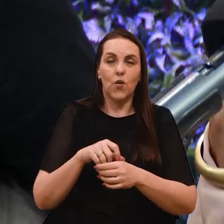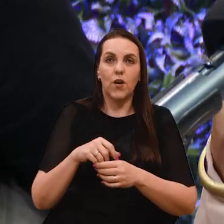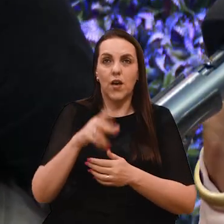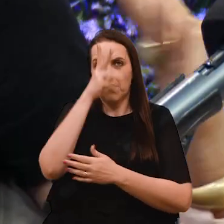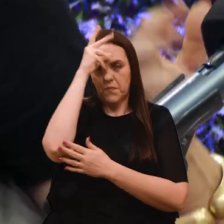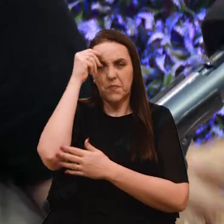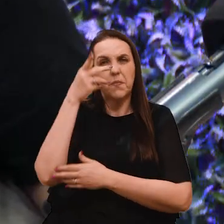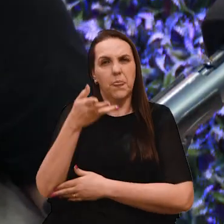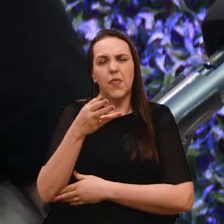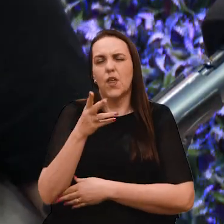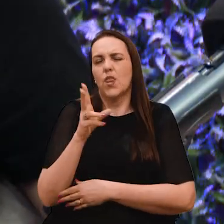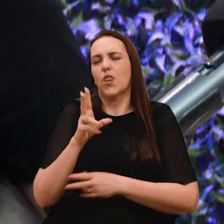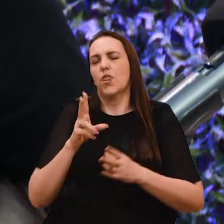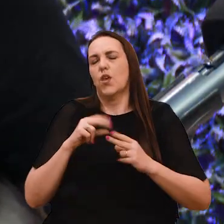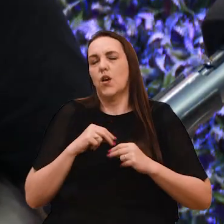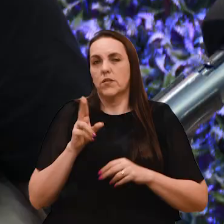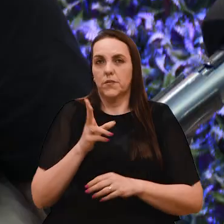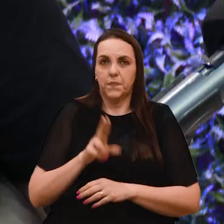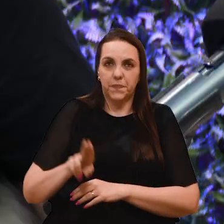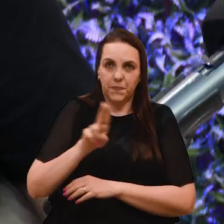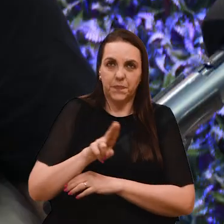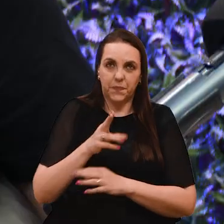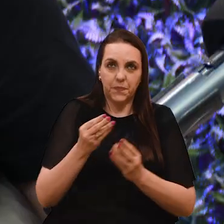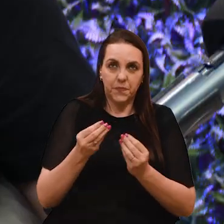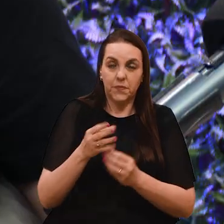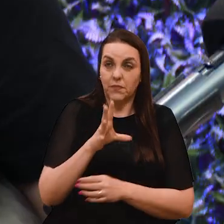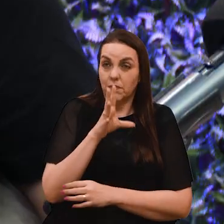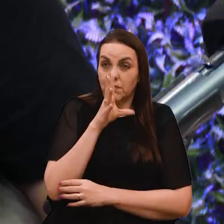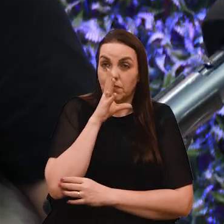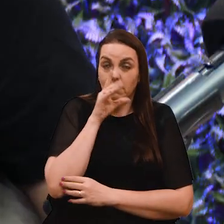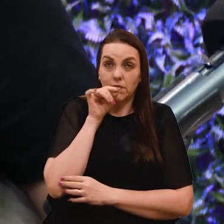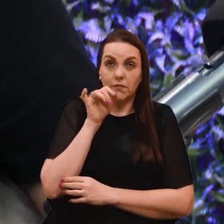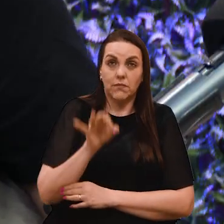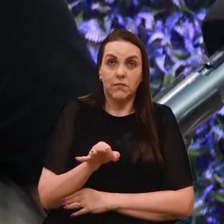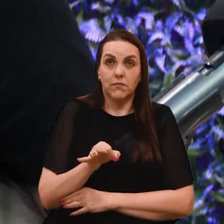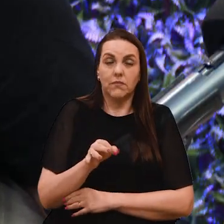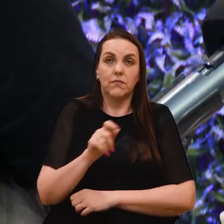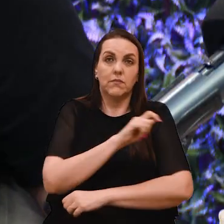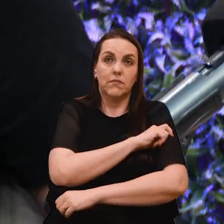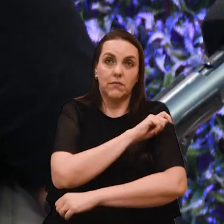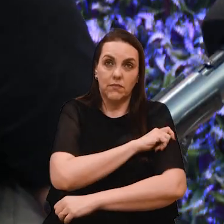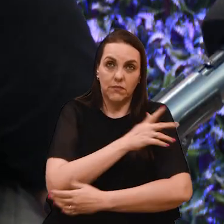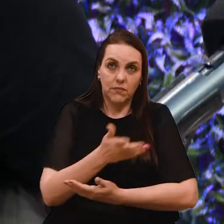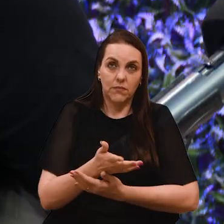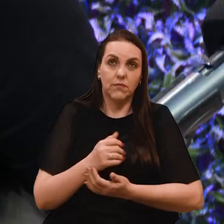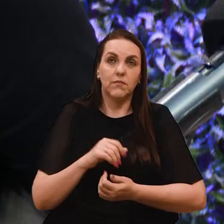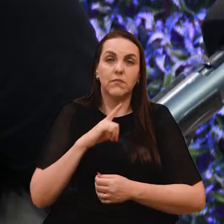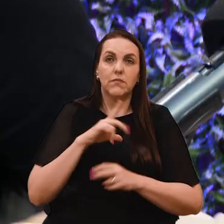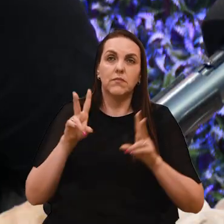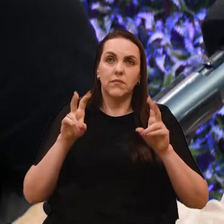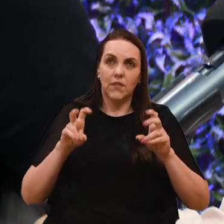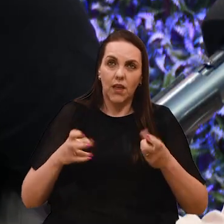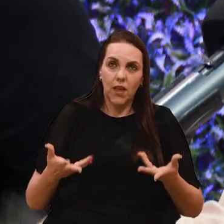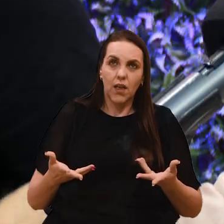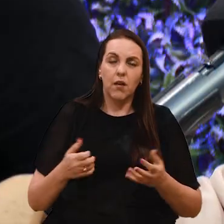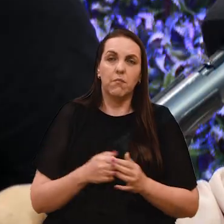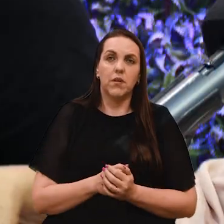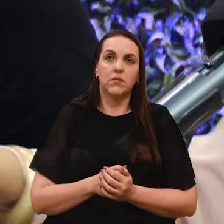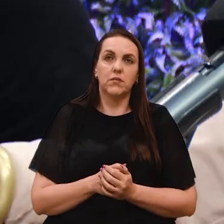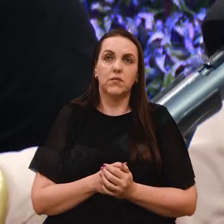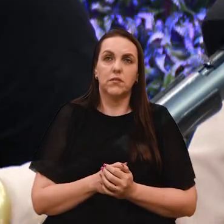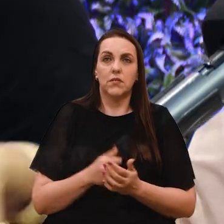Então, nossa, é muito utilizado. E é impressionante como os estudantes pegam temas, assim, apesar